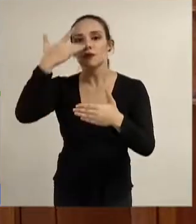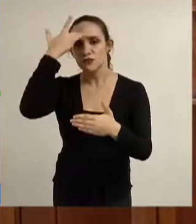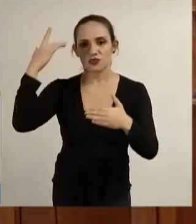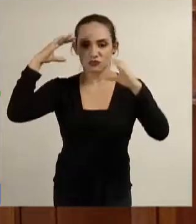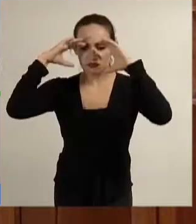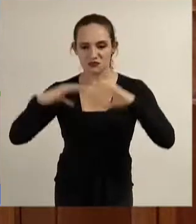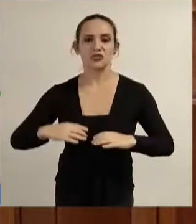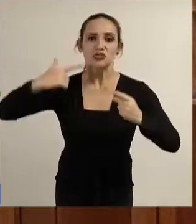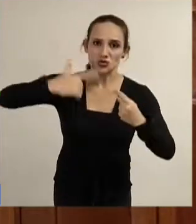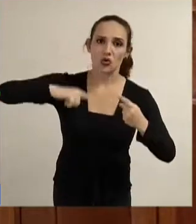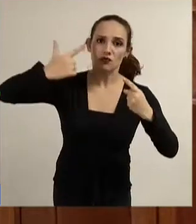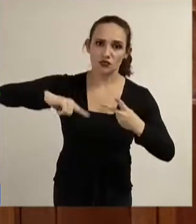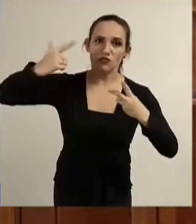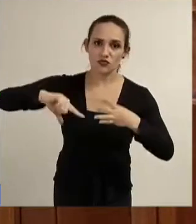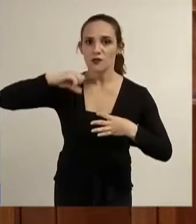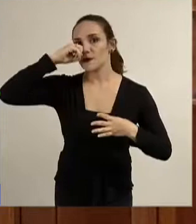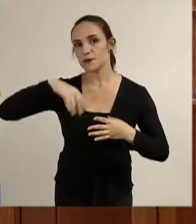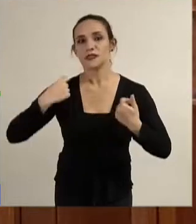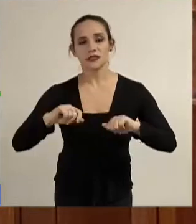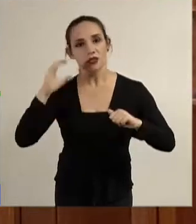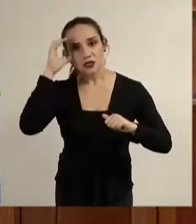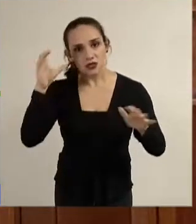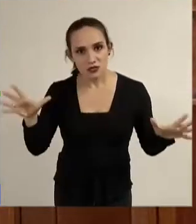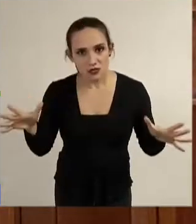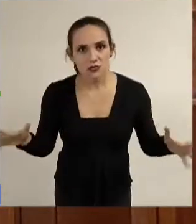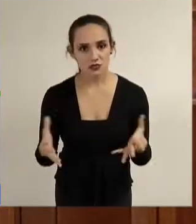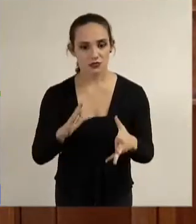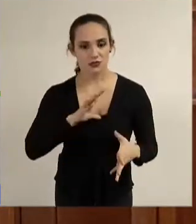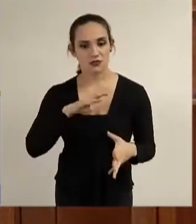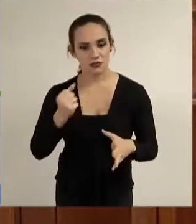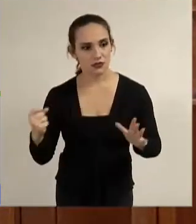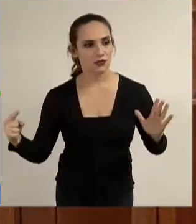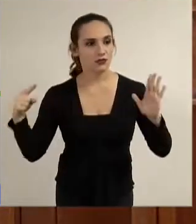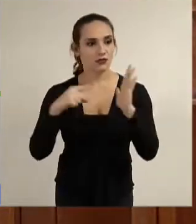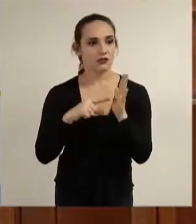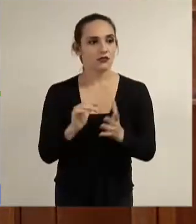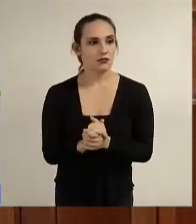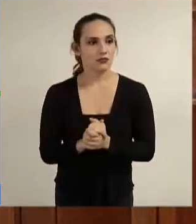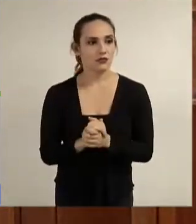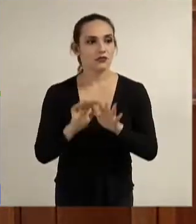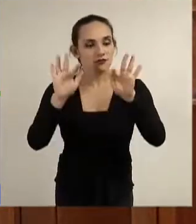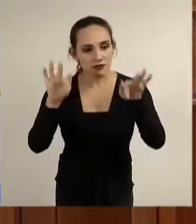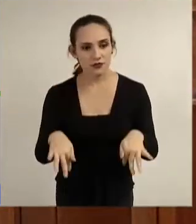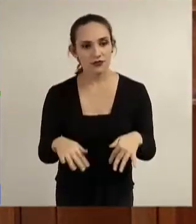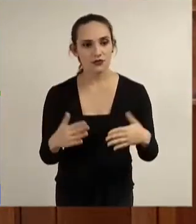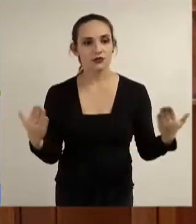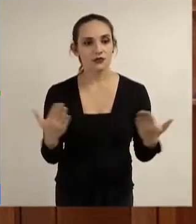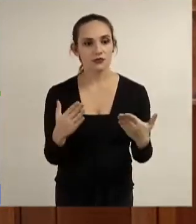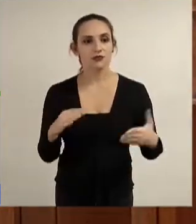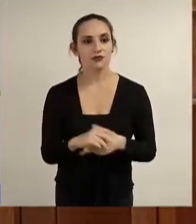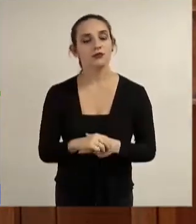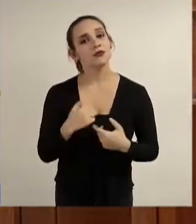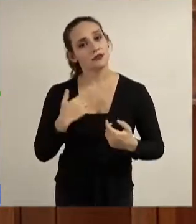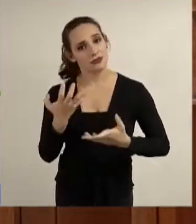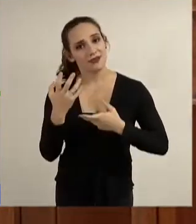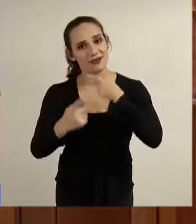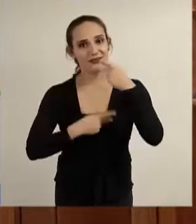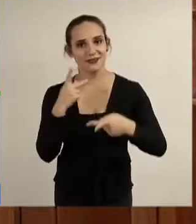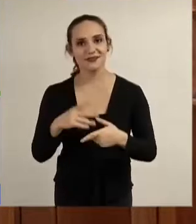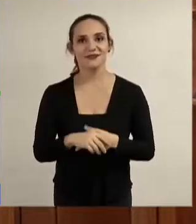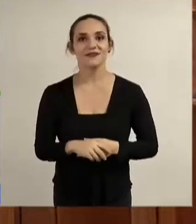cidadão age novamente. Então é necessário conscientização, coragem para denunciar. Quero finalizar, senhor presidente, dizendo que